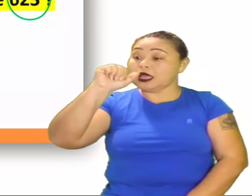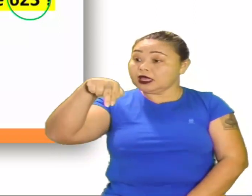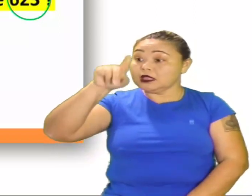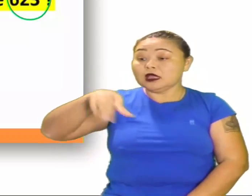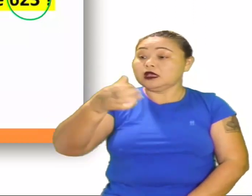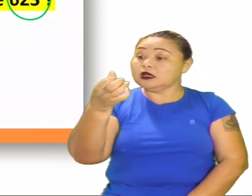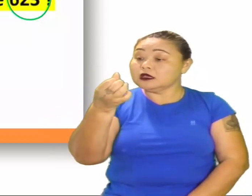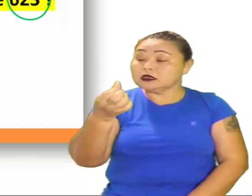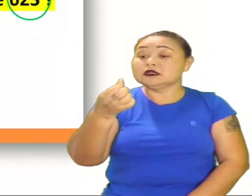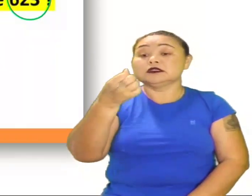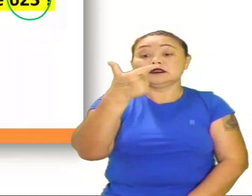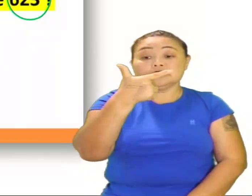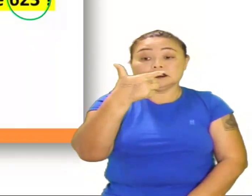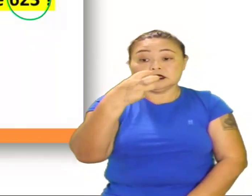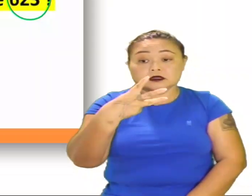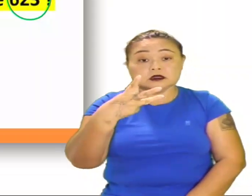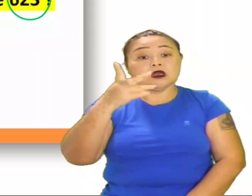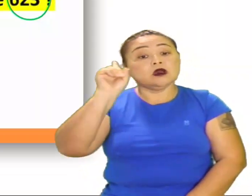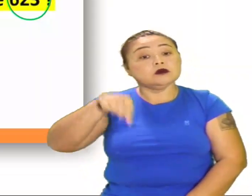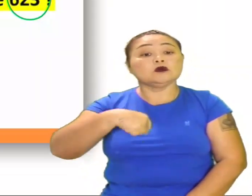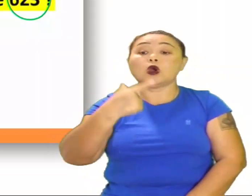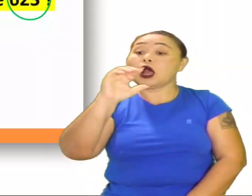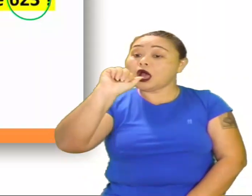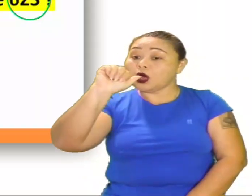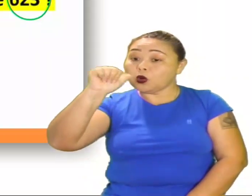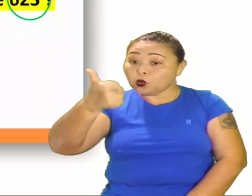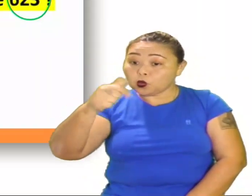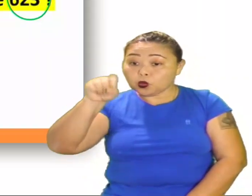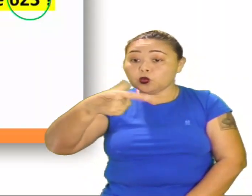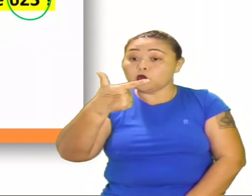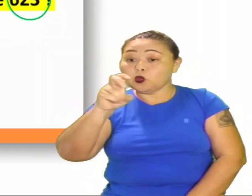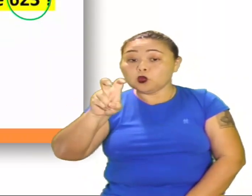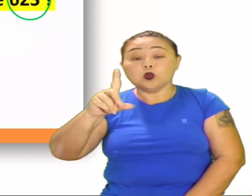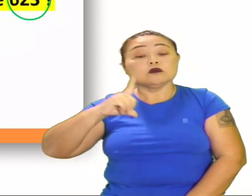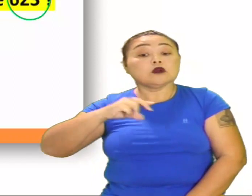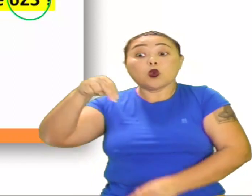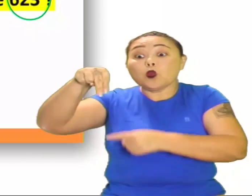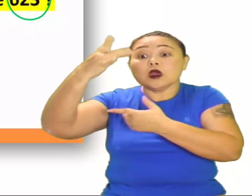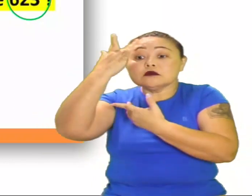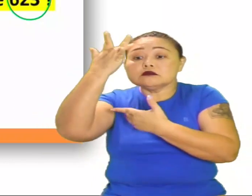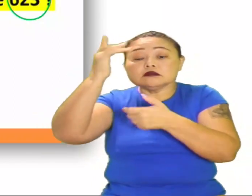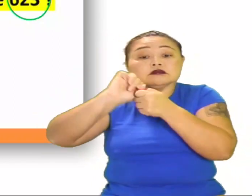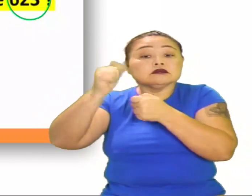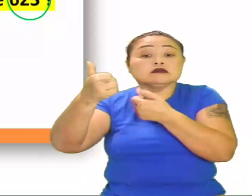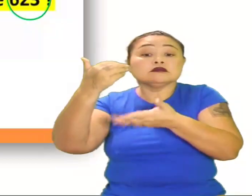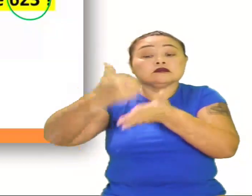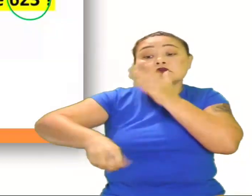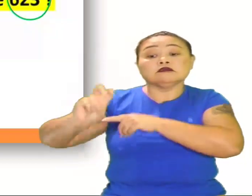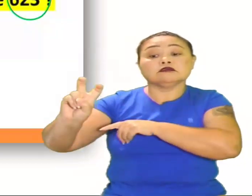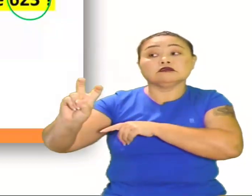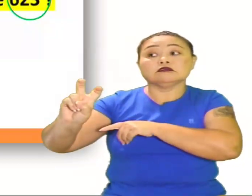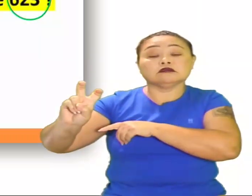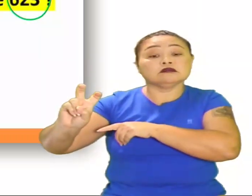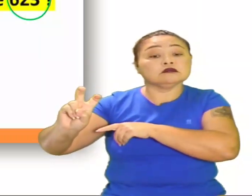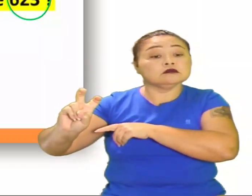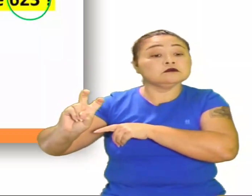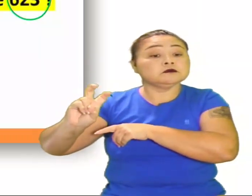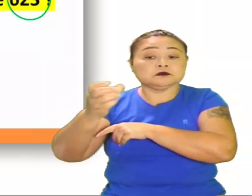620. 620. Isso. O A1 25. 25. Mais o N que eu não sei, menos 1 vezes uma razão que é